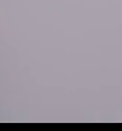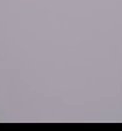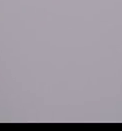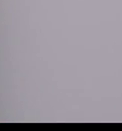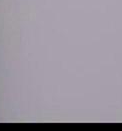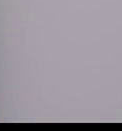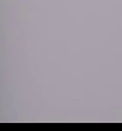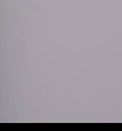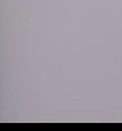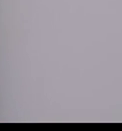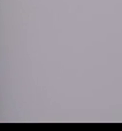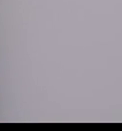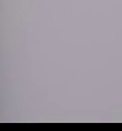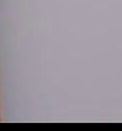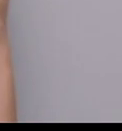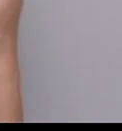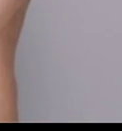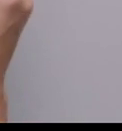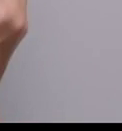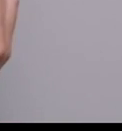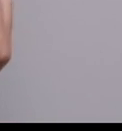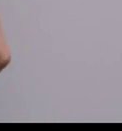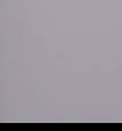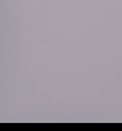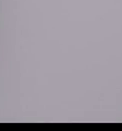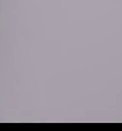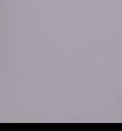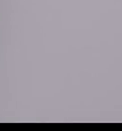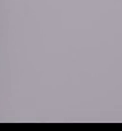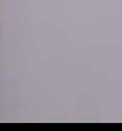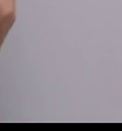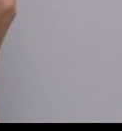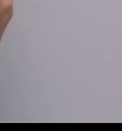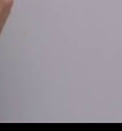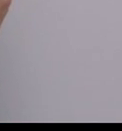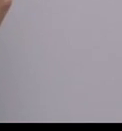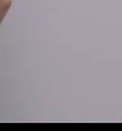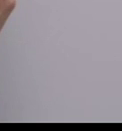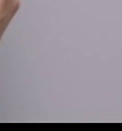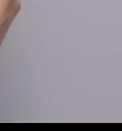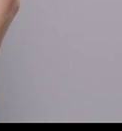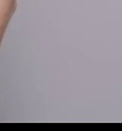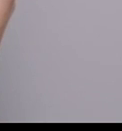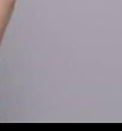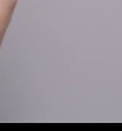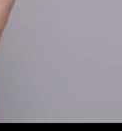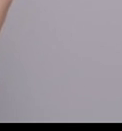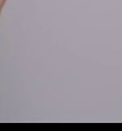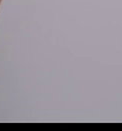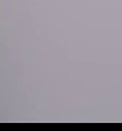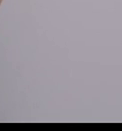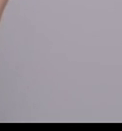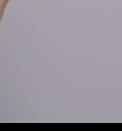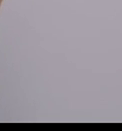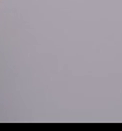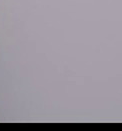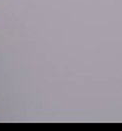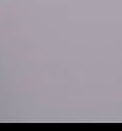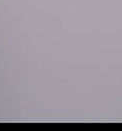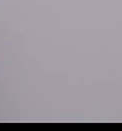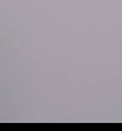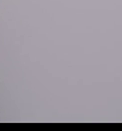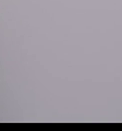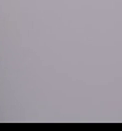Para uma democracia funcionar bem, todo cidadão deve acompanhar seus candidatos, mesmo depois das eleições. Por isso é bom entender a função de